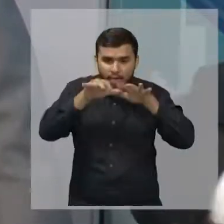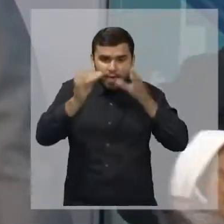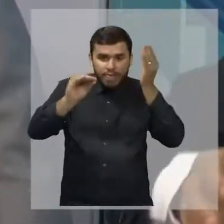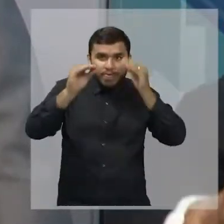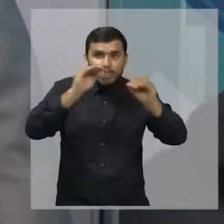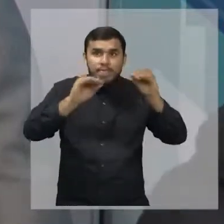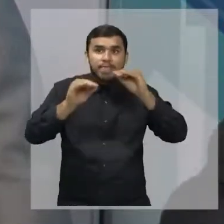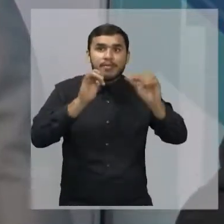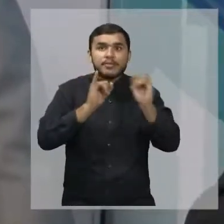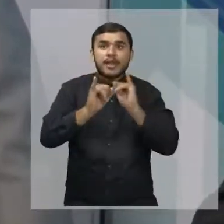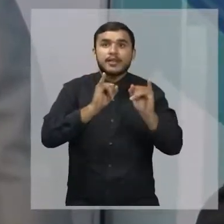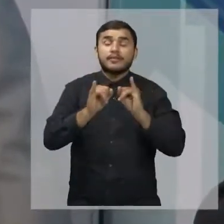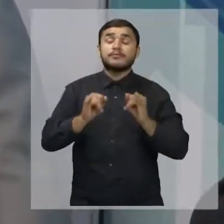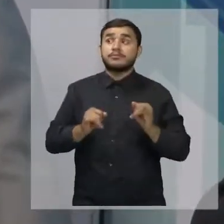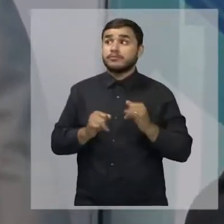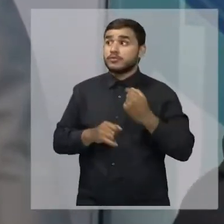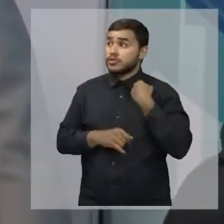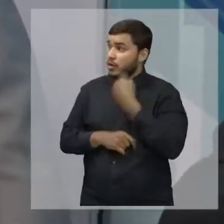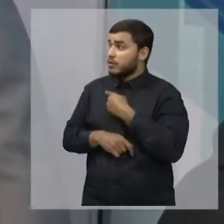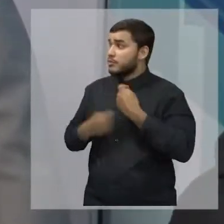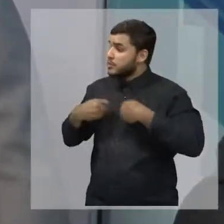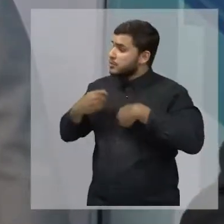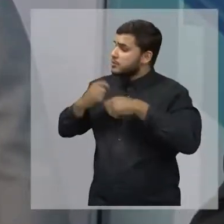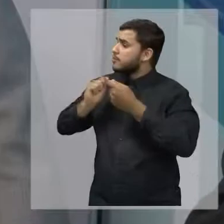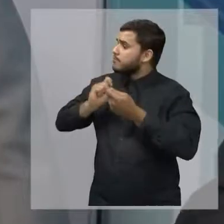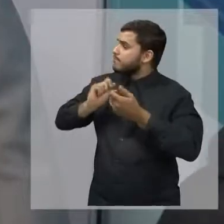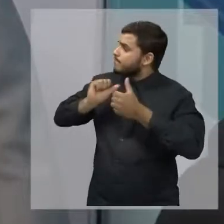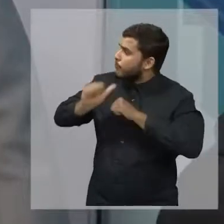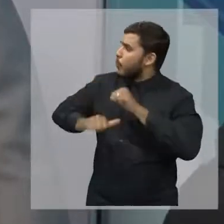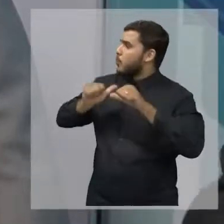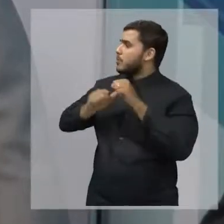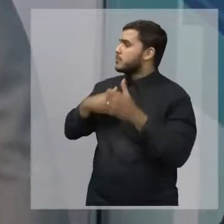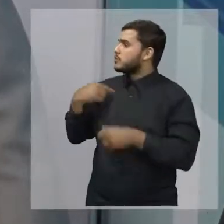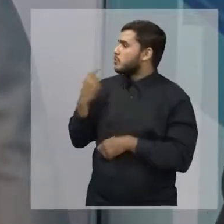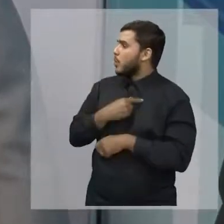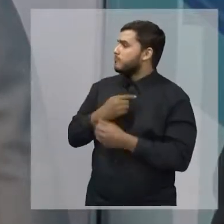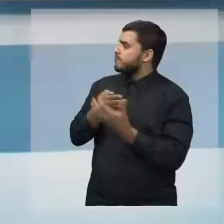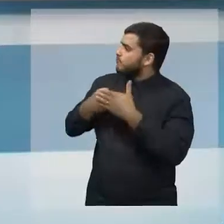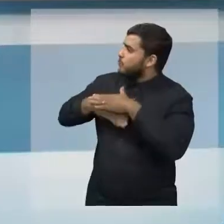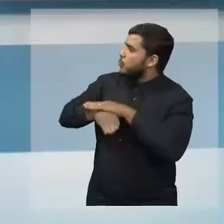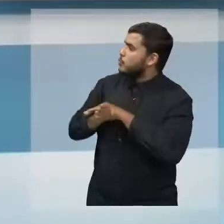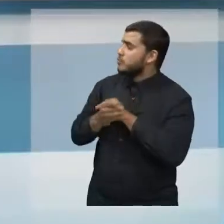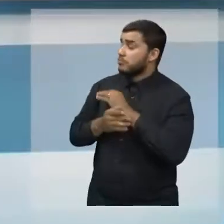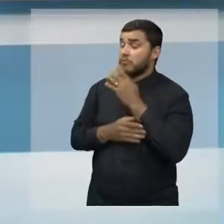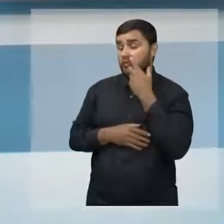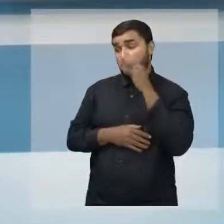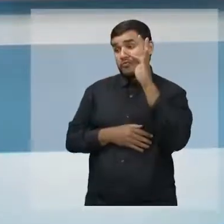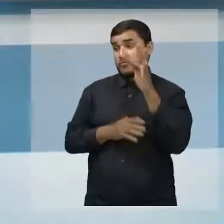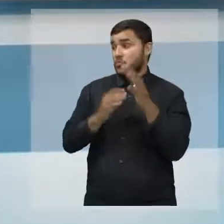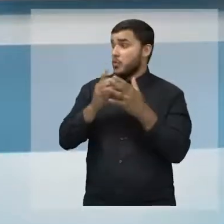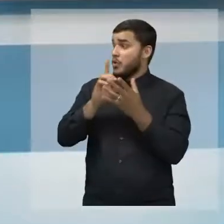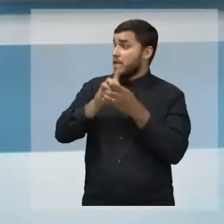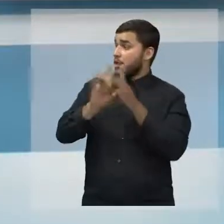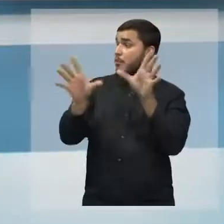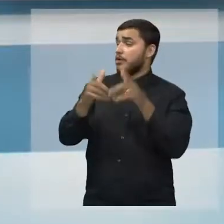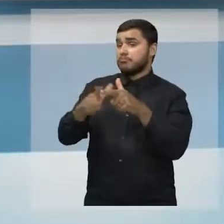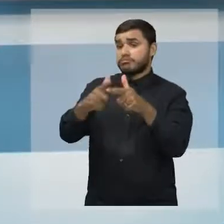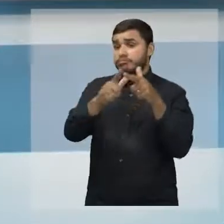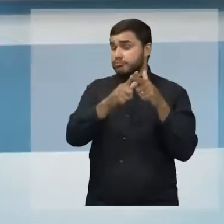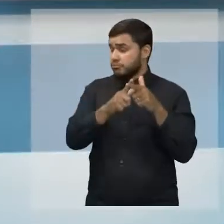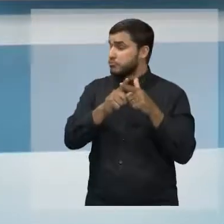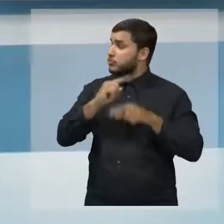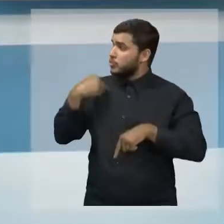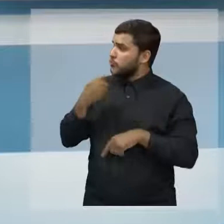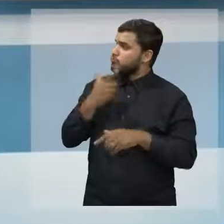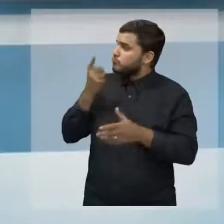e criar um mecanismo de convivência para que a democracia supere eventuais adversidades. Embora não justifique, mas